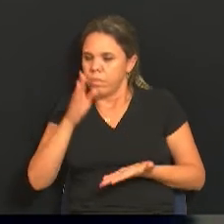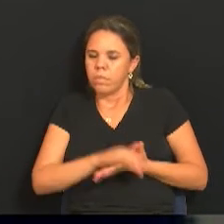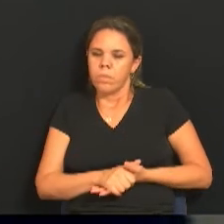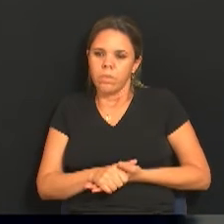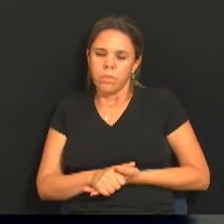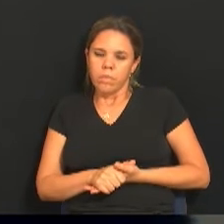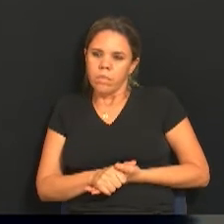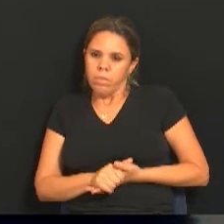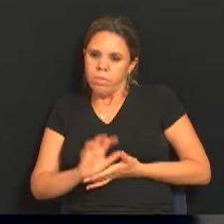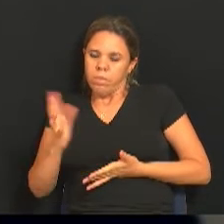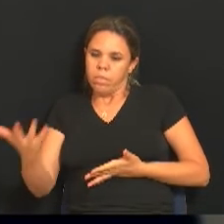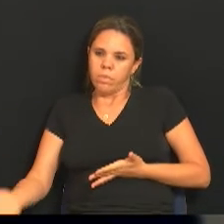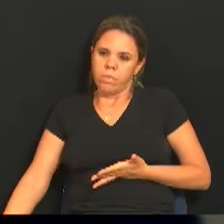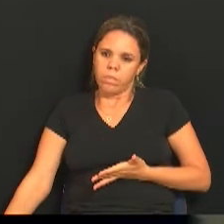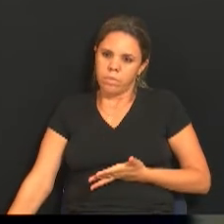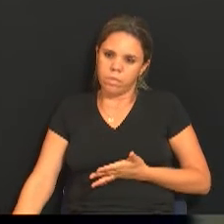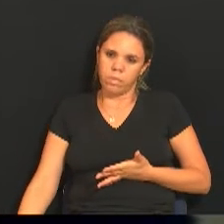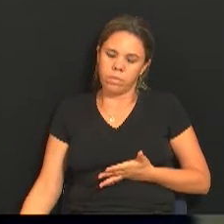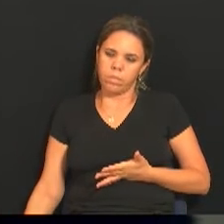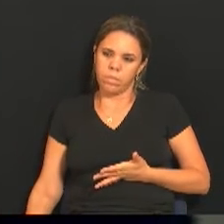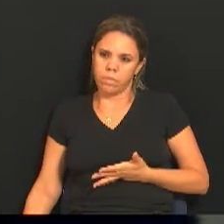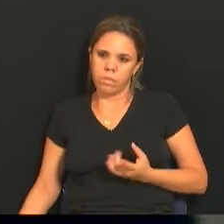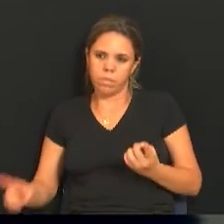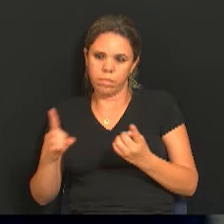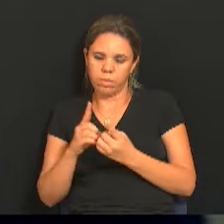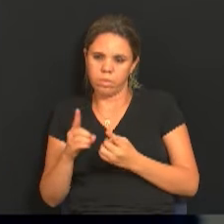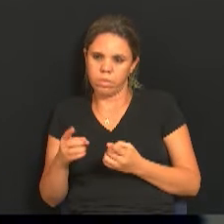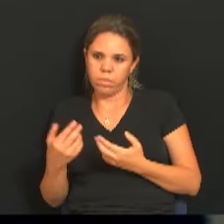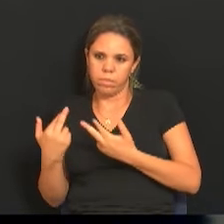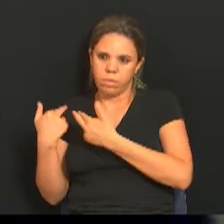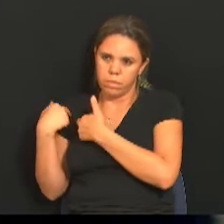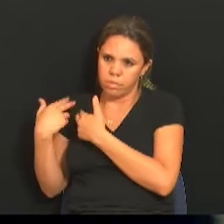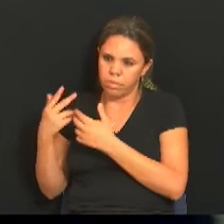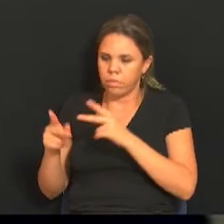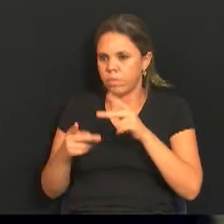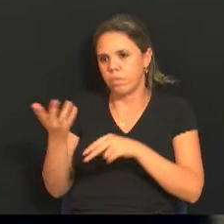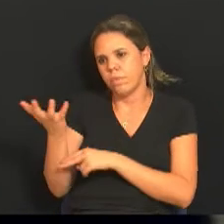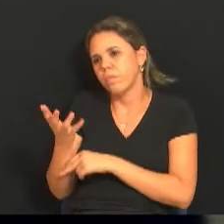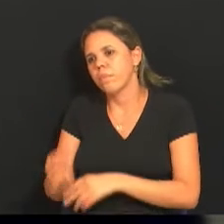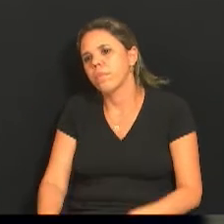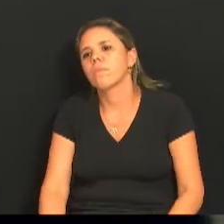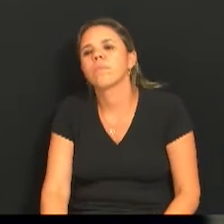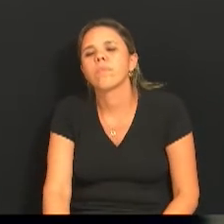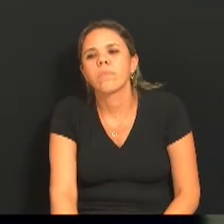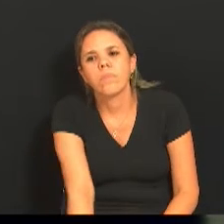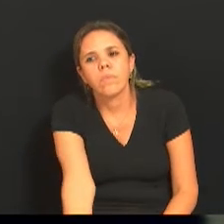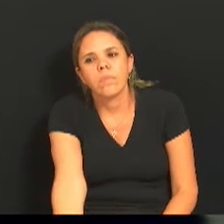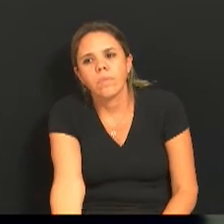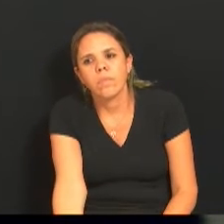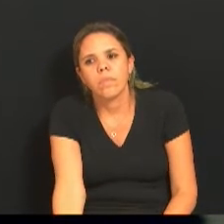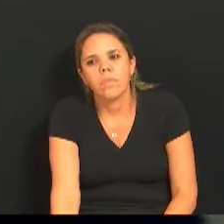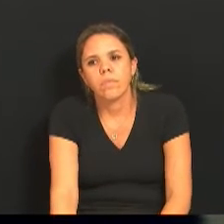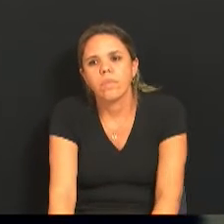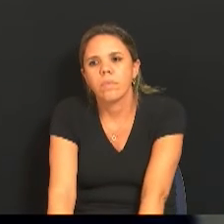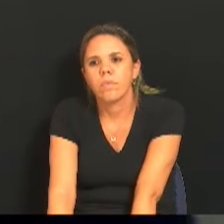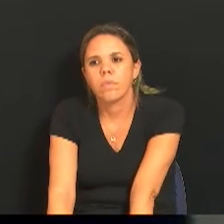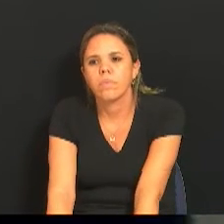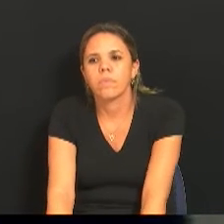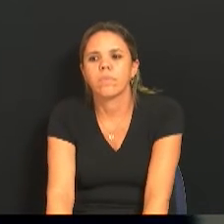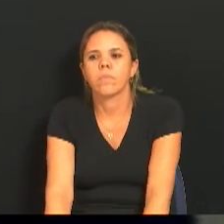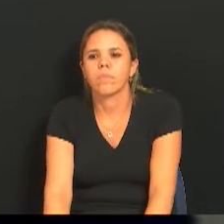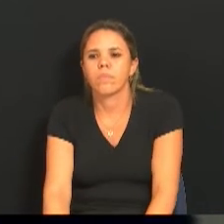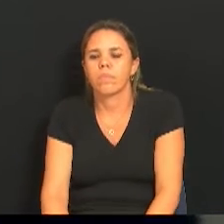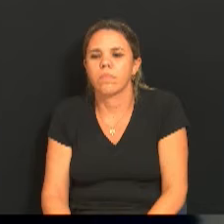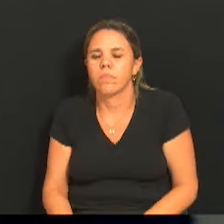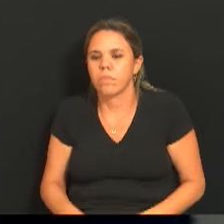que surgiu, né, nos serviços que eu coordeno. A população em situação de rua, né, é uma população, né, que ela tem